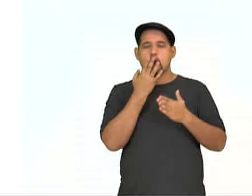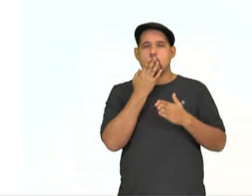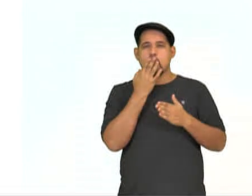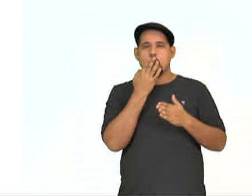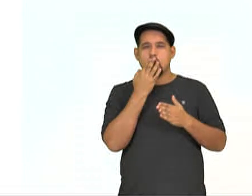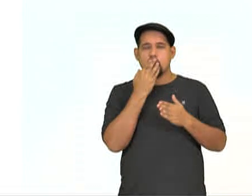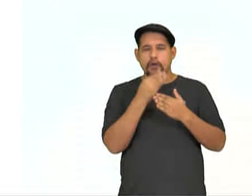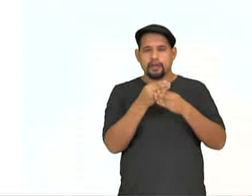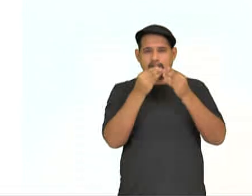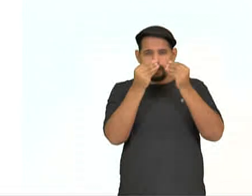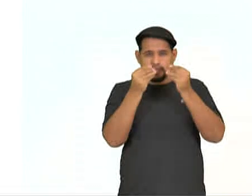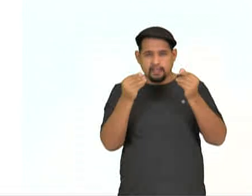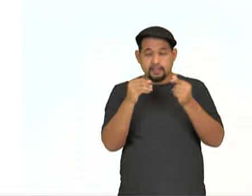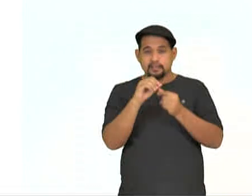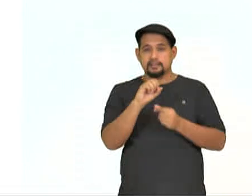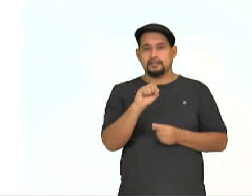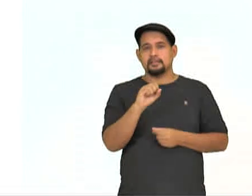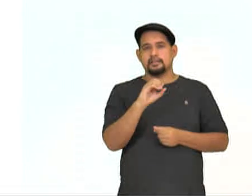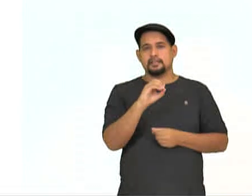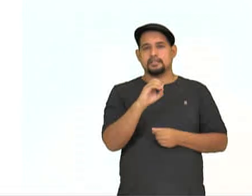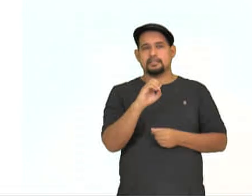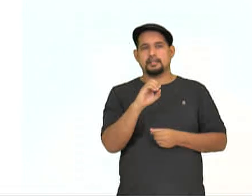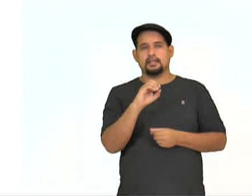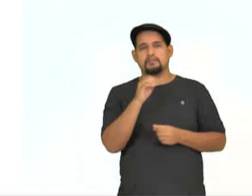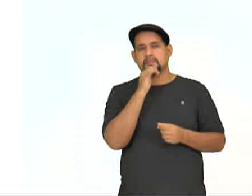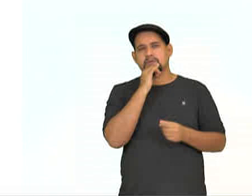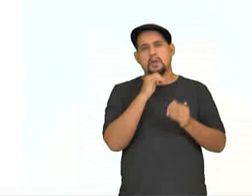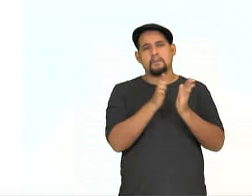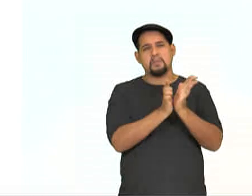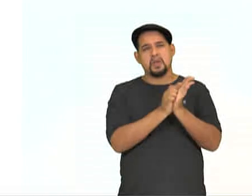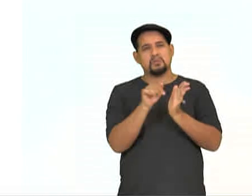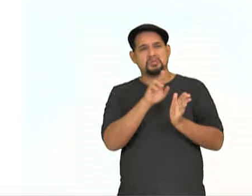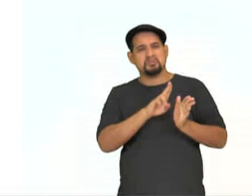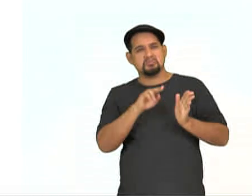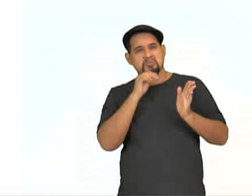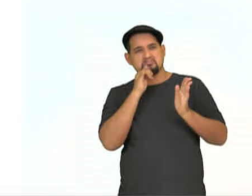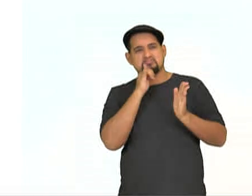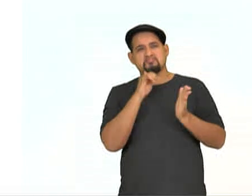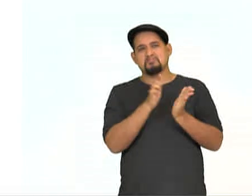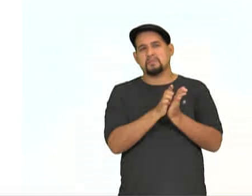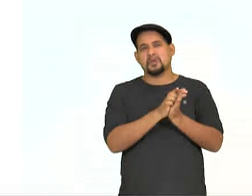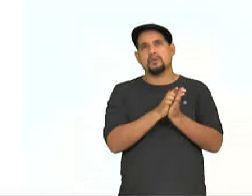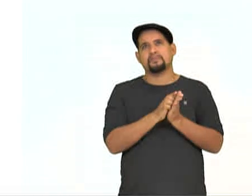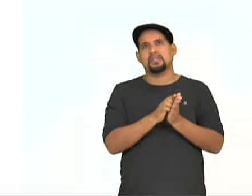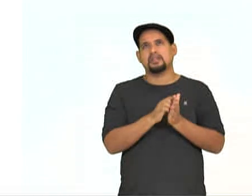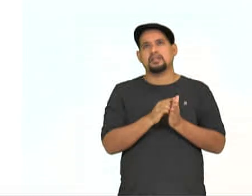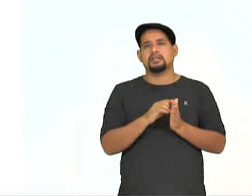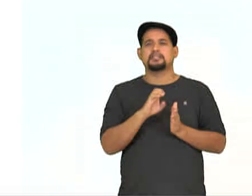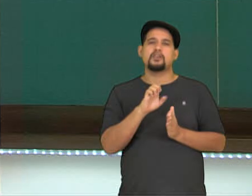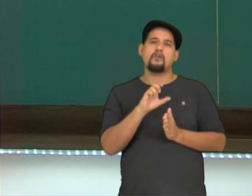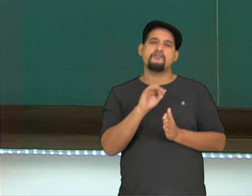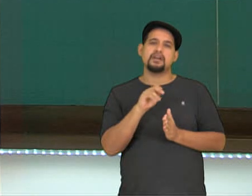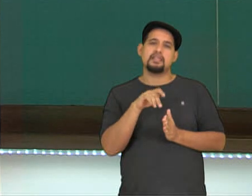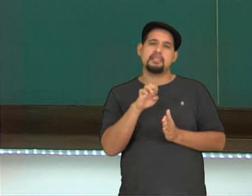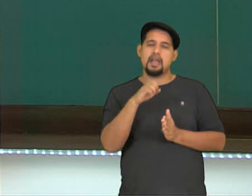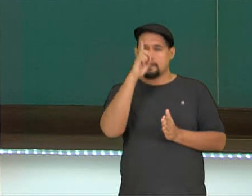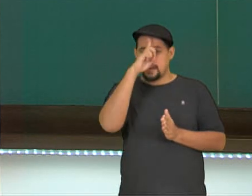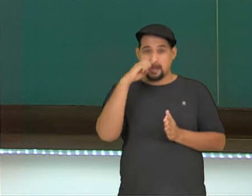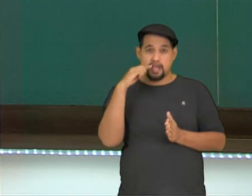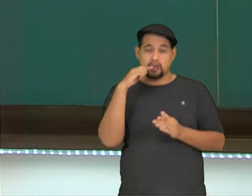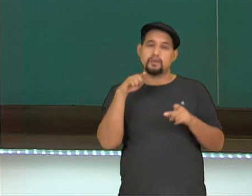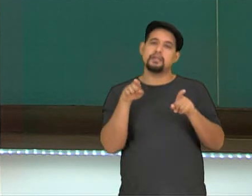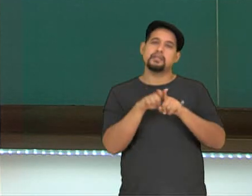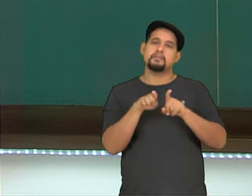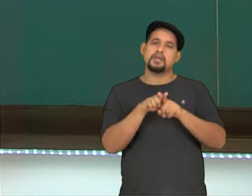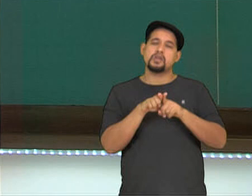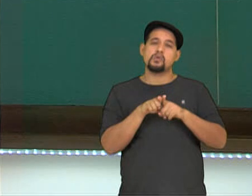que ele é transparente? Se eu pego um papel celofane, vamos colocar um papel celofane amarelo, e eu pego um papel